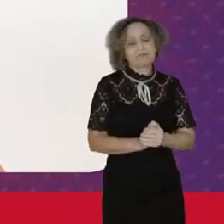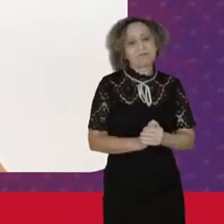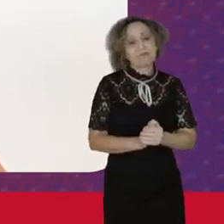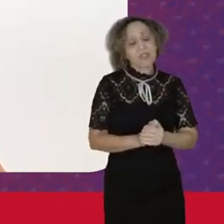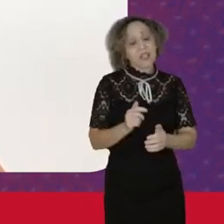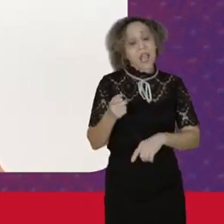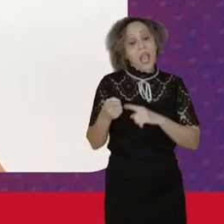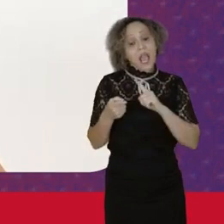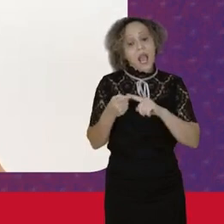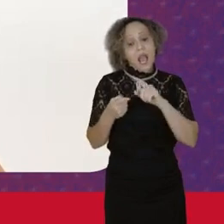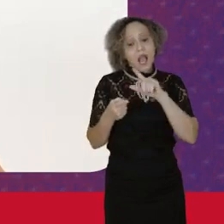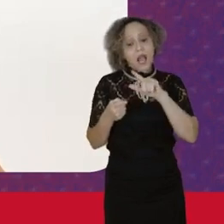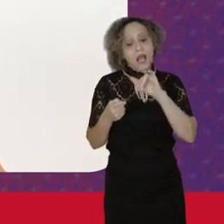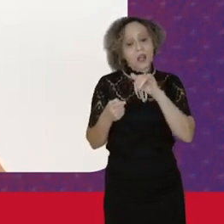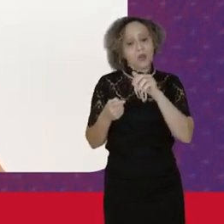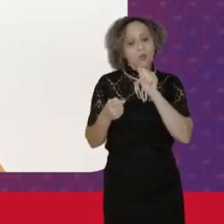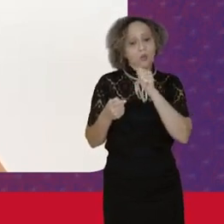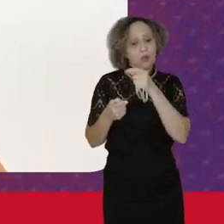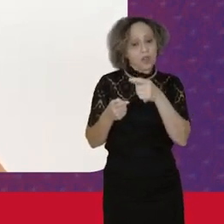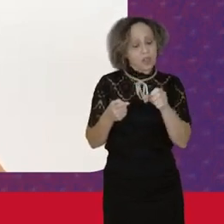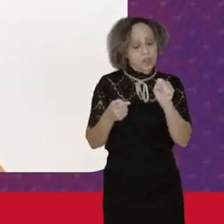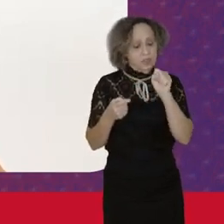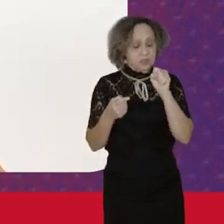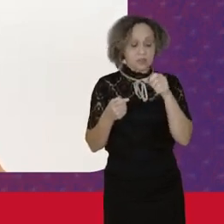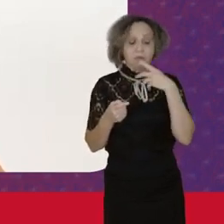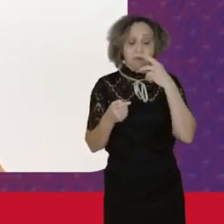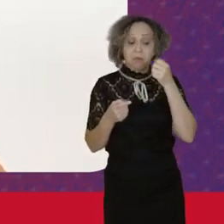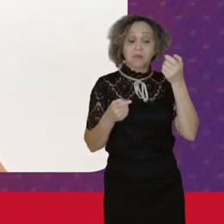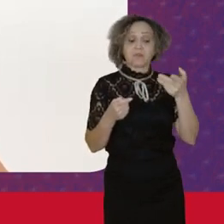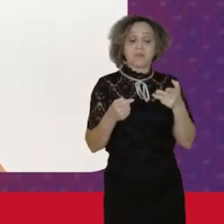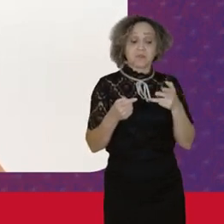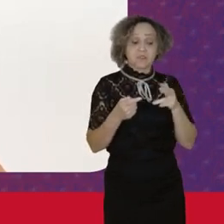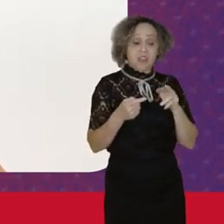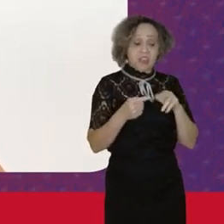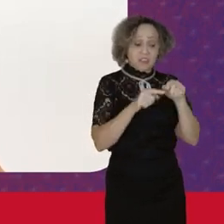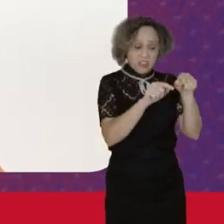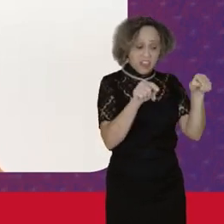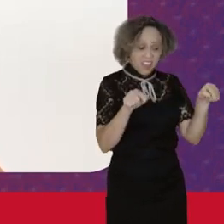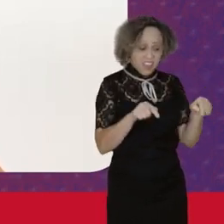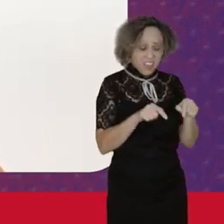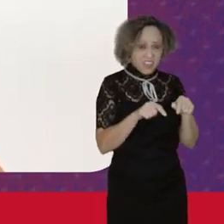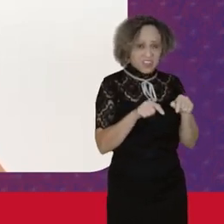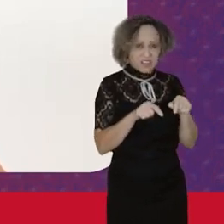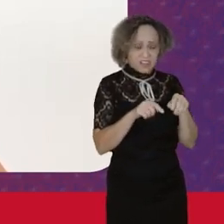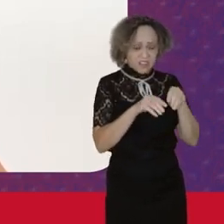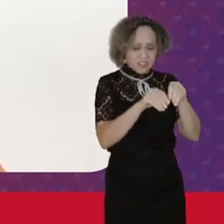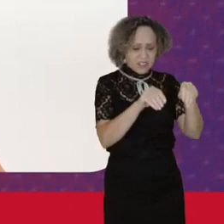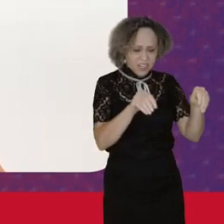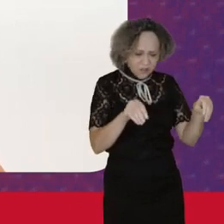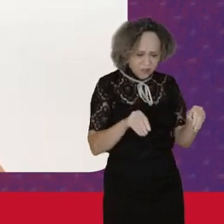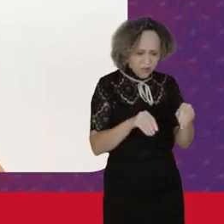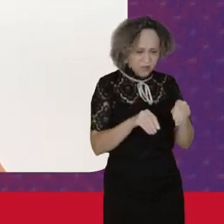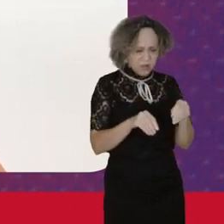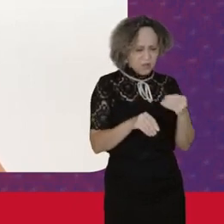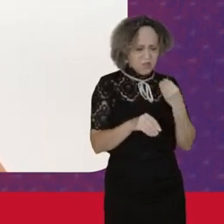reflexões muito interessantes sobre essa questão da reforma agrária popular e o histórico, né, de